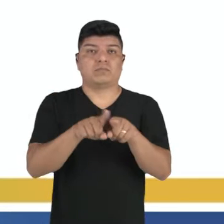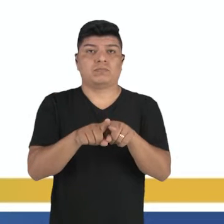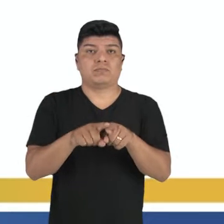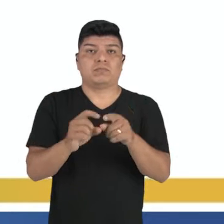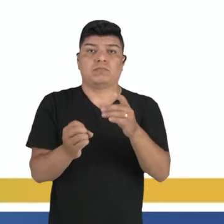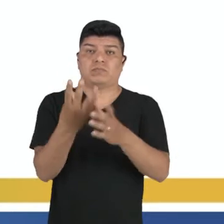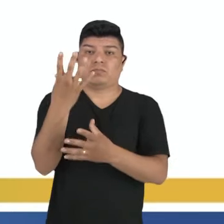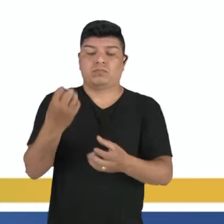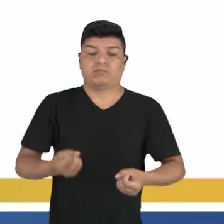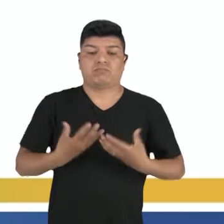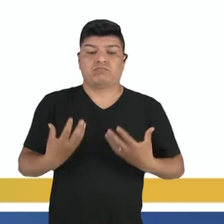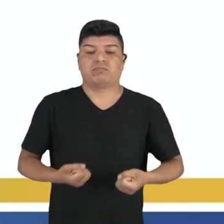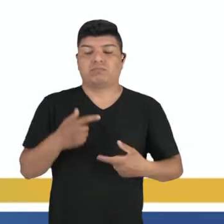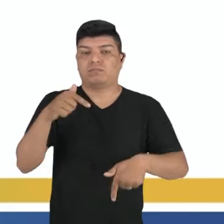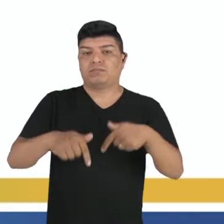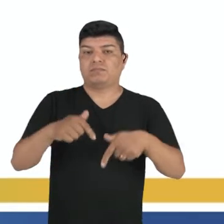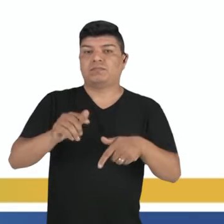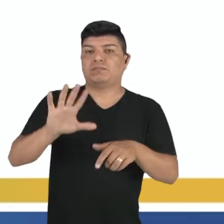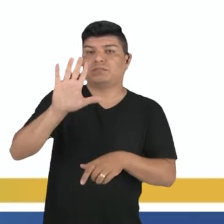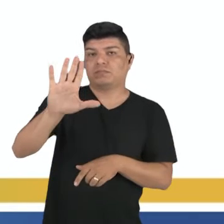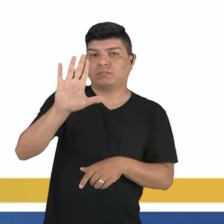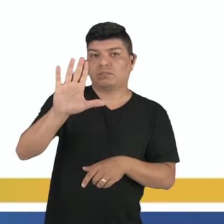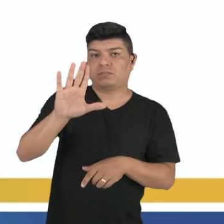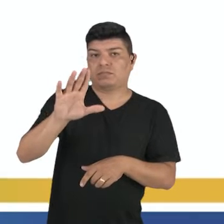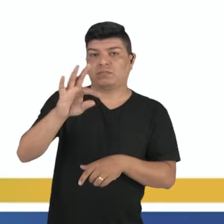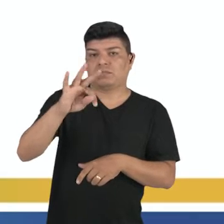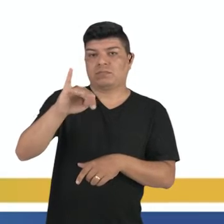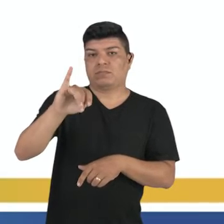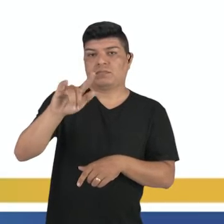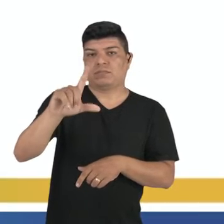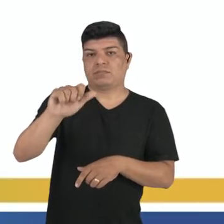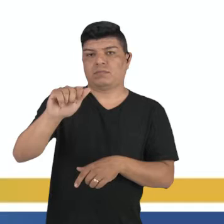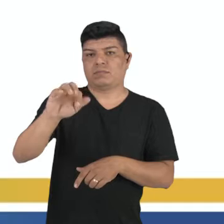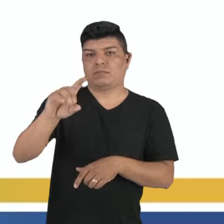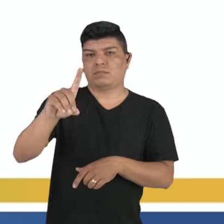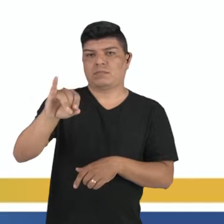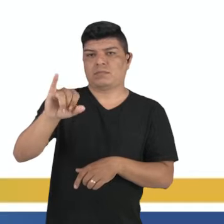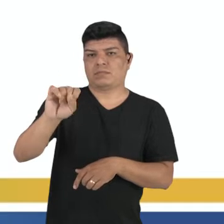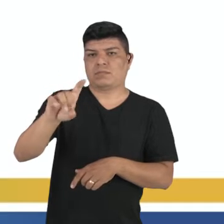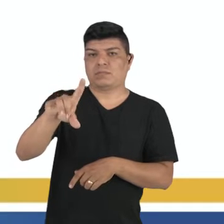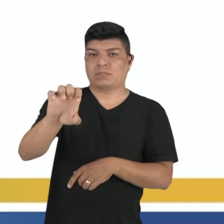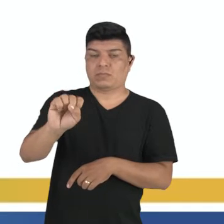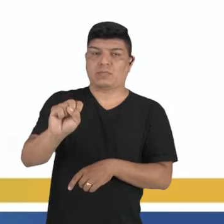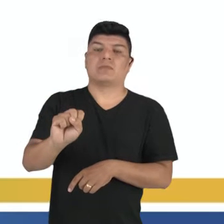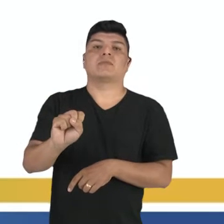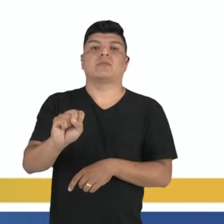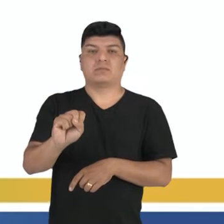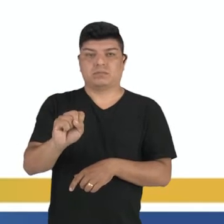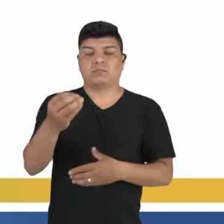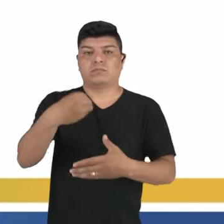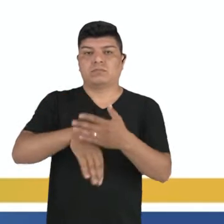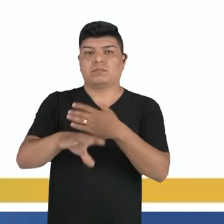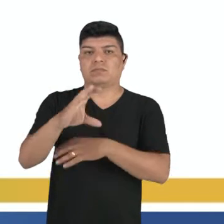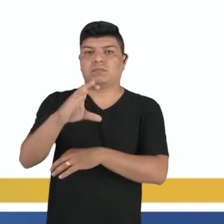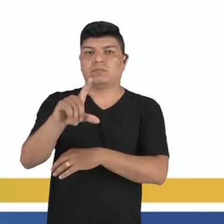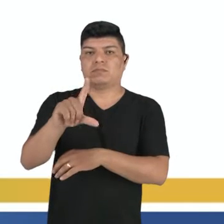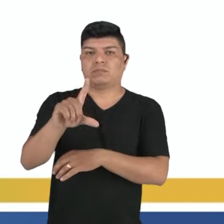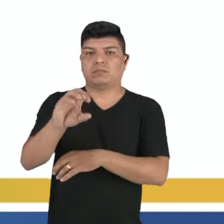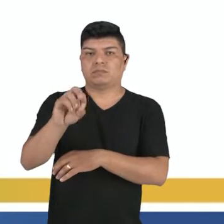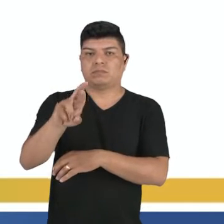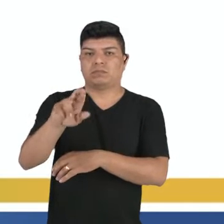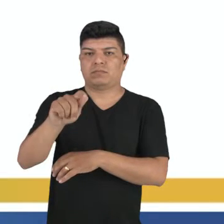reações químicas né lá nos nossos tilacóides lá dentro do nosso cloroplasto né